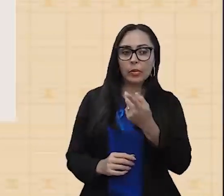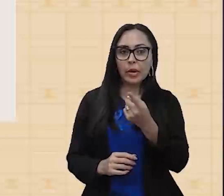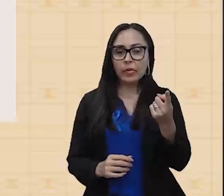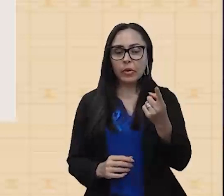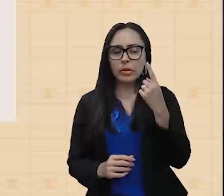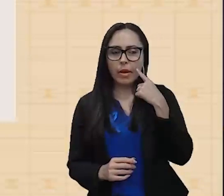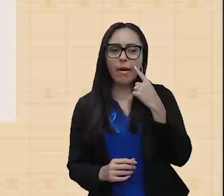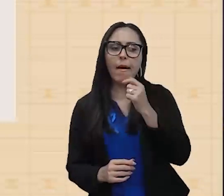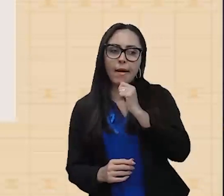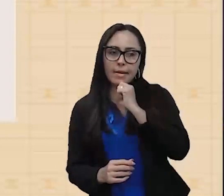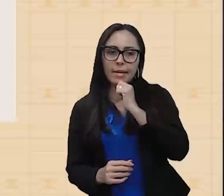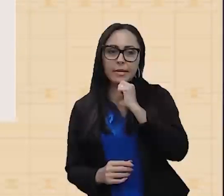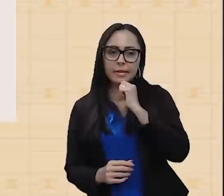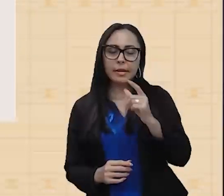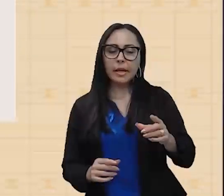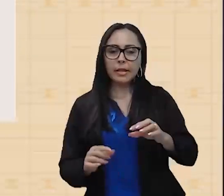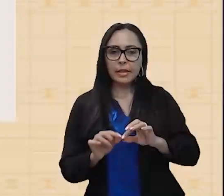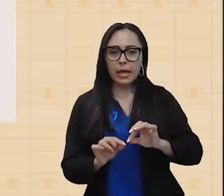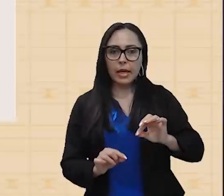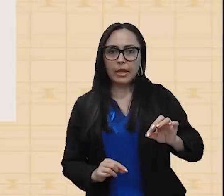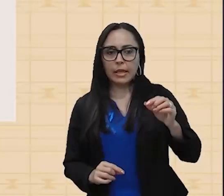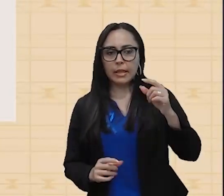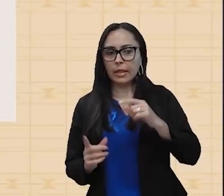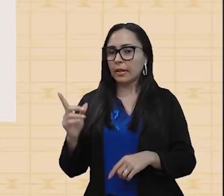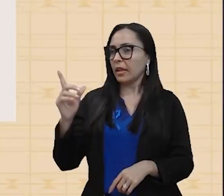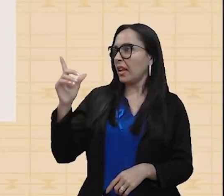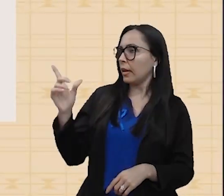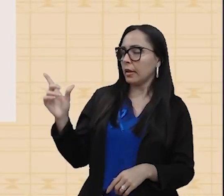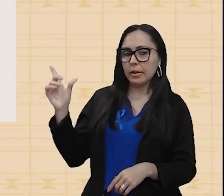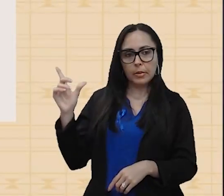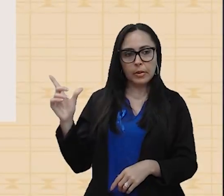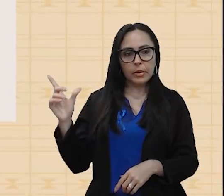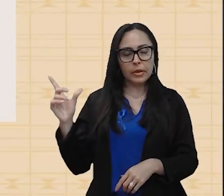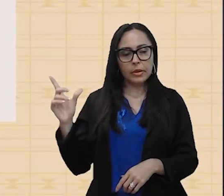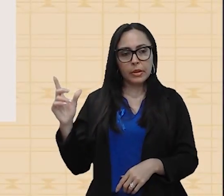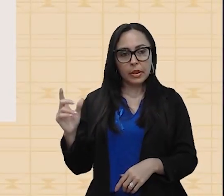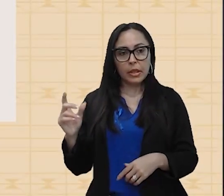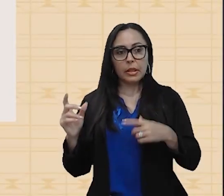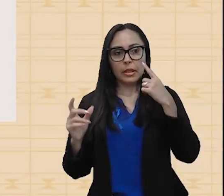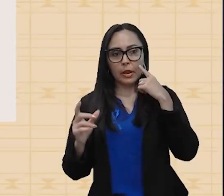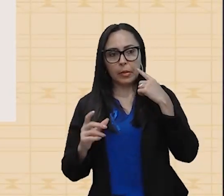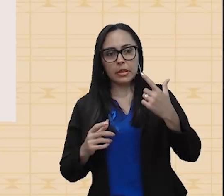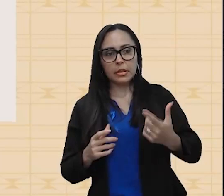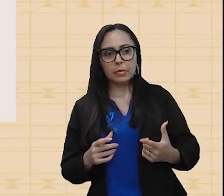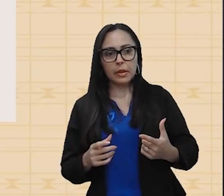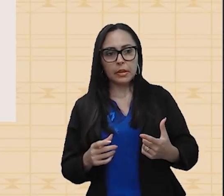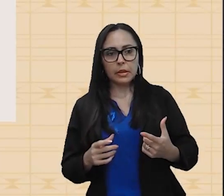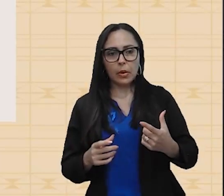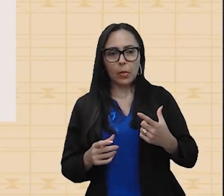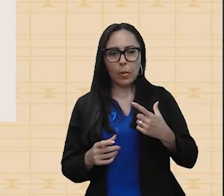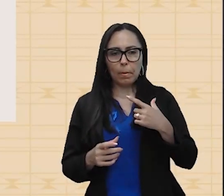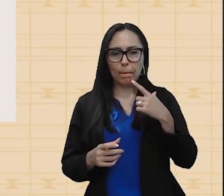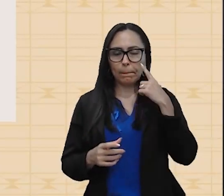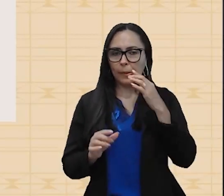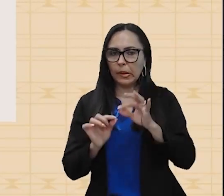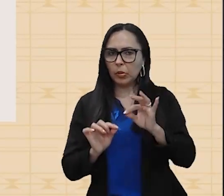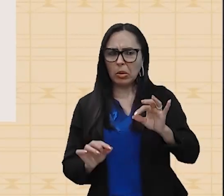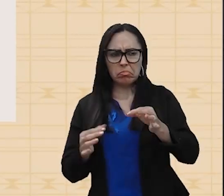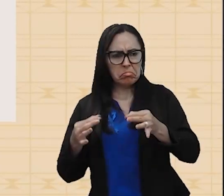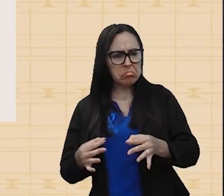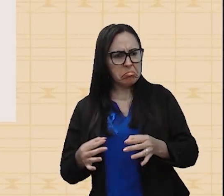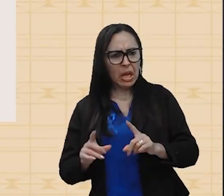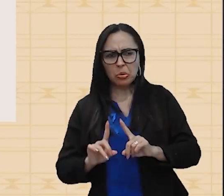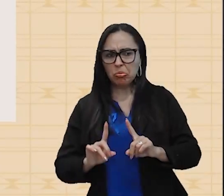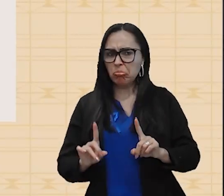ainda assim, essa régua que está na tela aí para você, ela traz para a gente uma certa imprecisão,